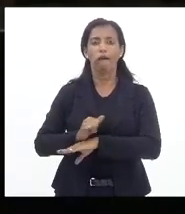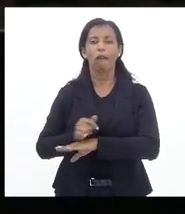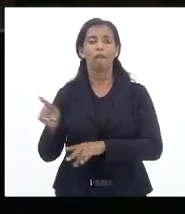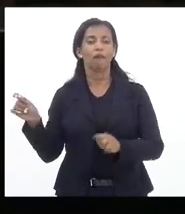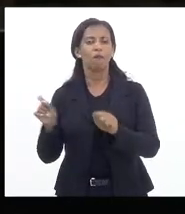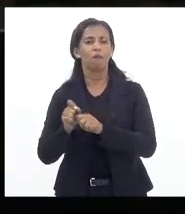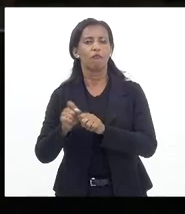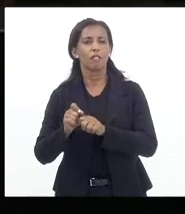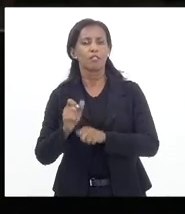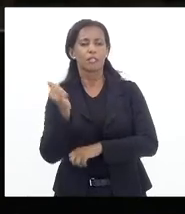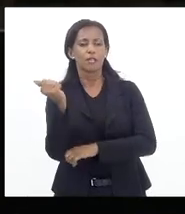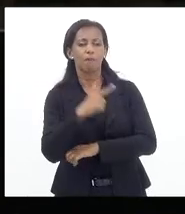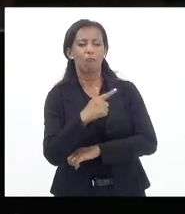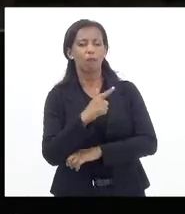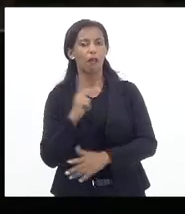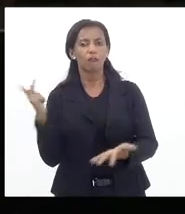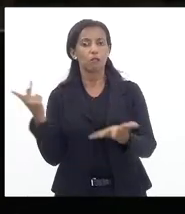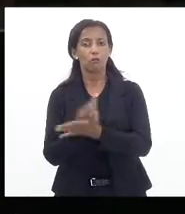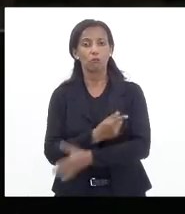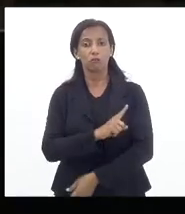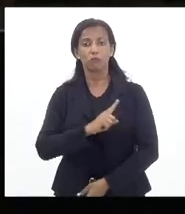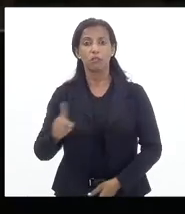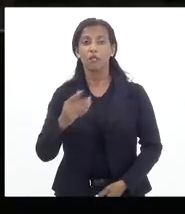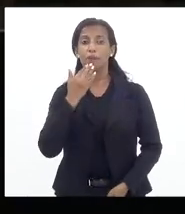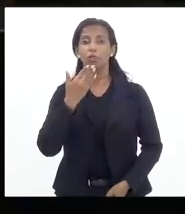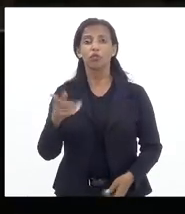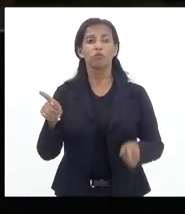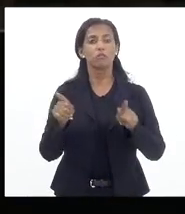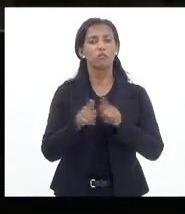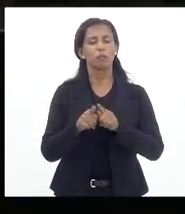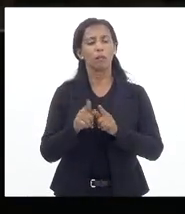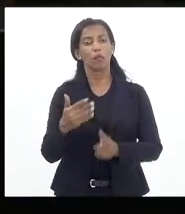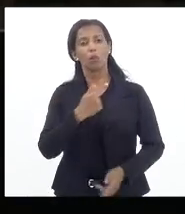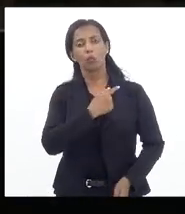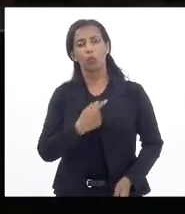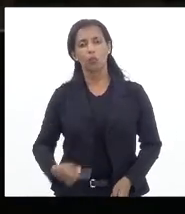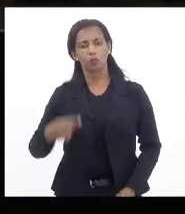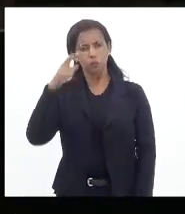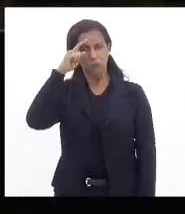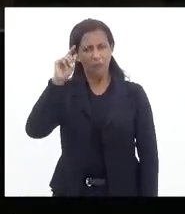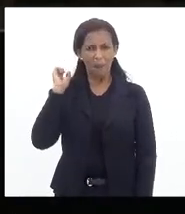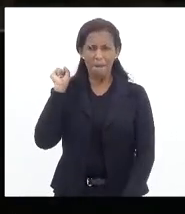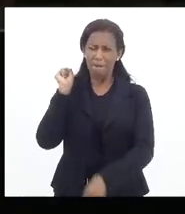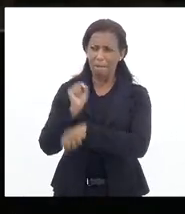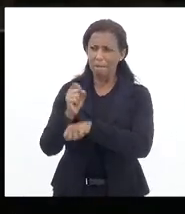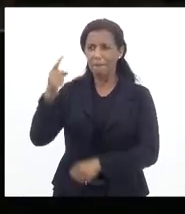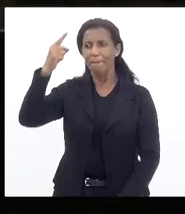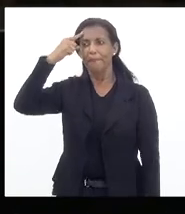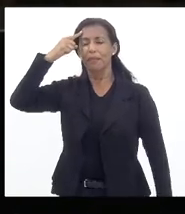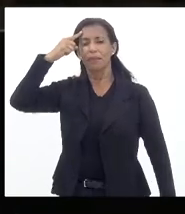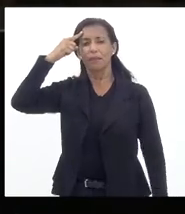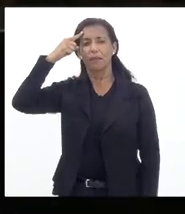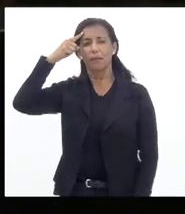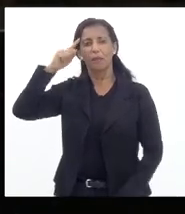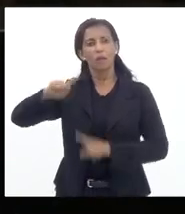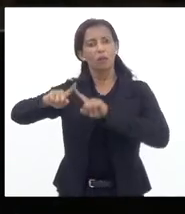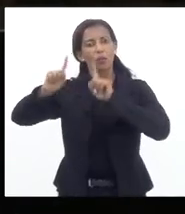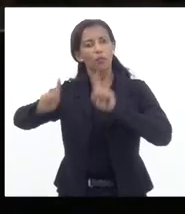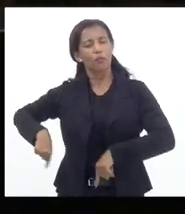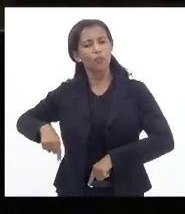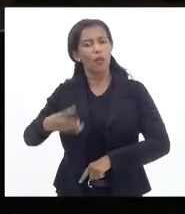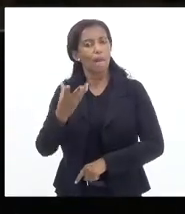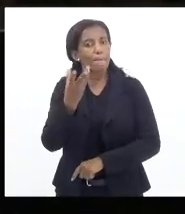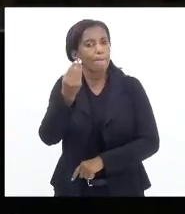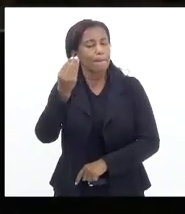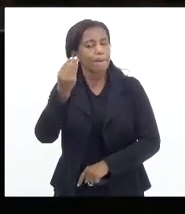para que essas maldades não venha acontecer e pedir ao Governador causa do Cacho que pare e pense os funcionários estão